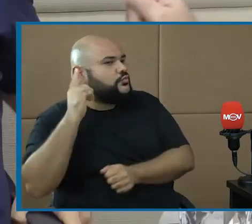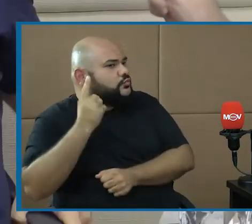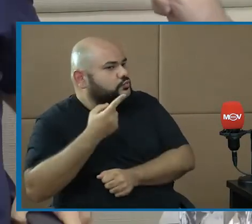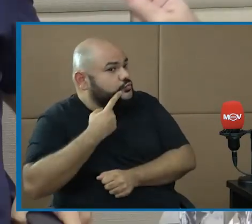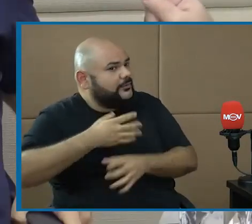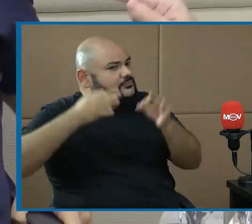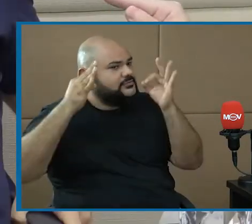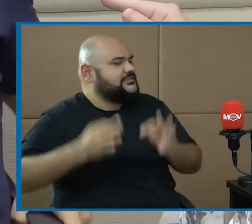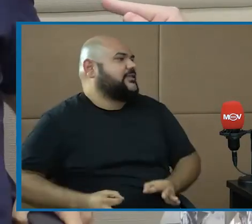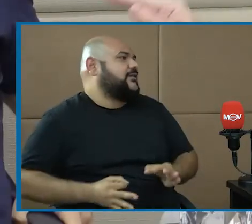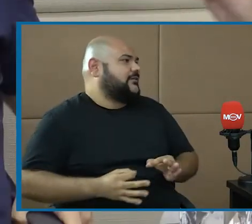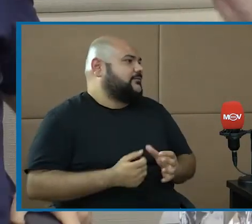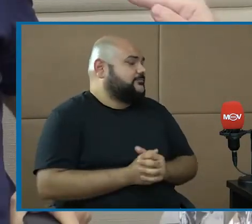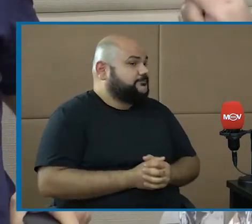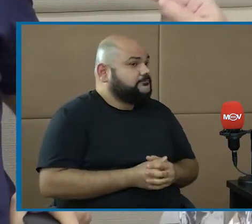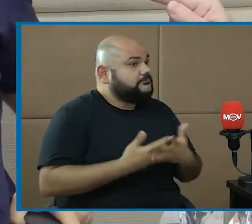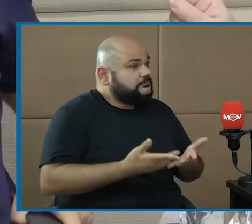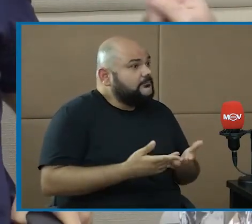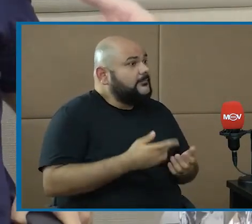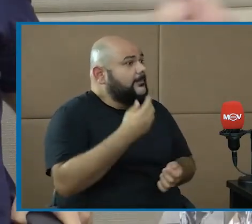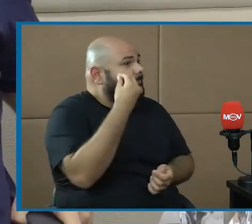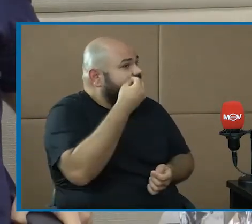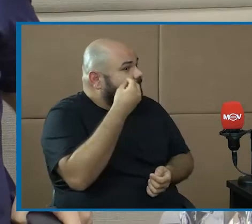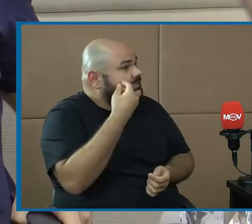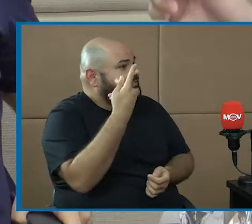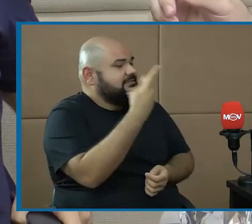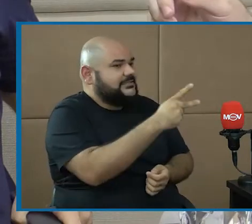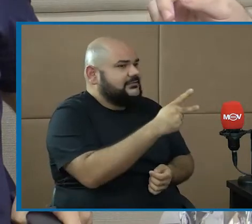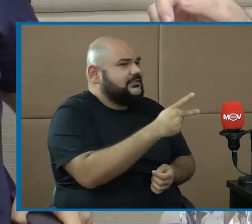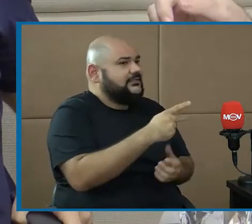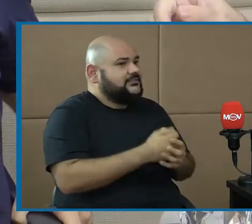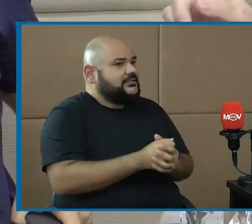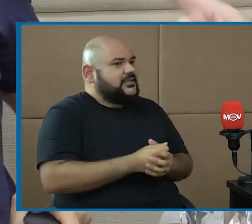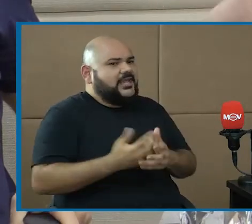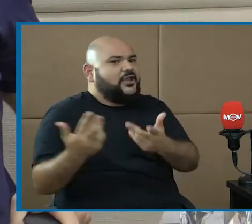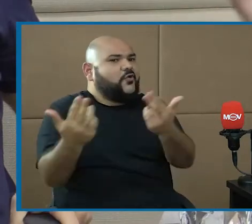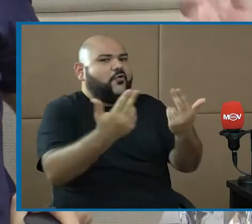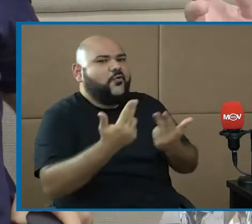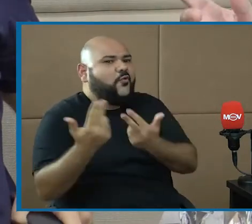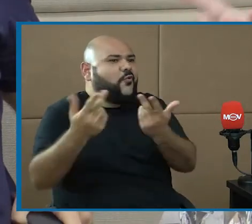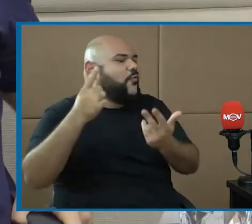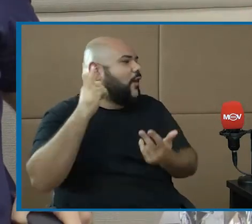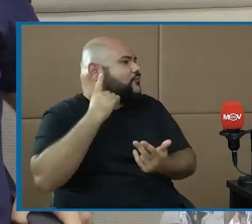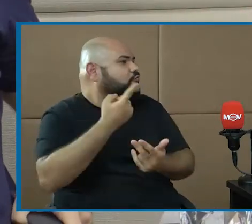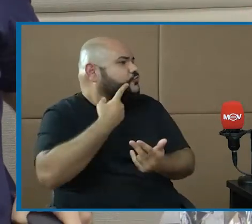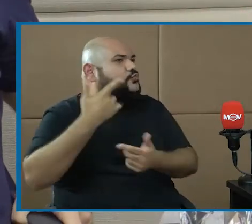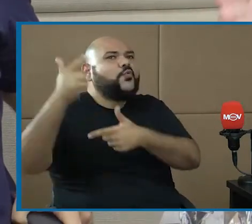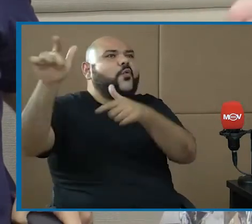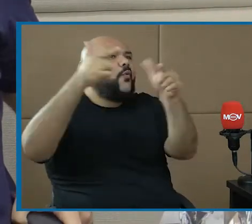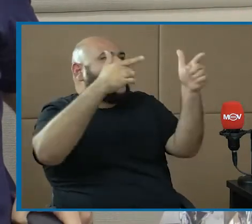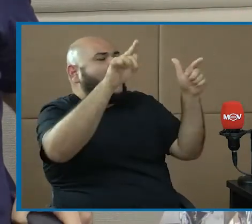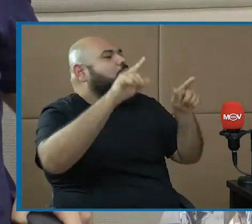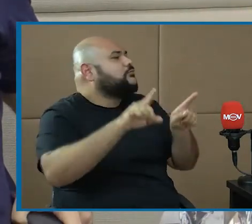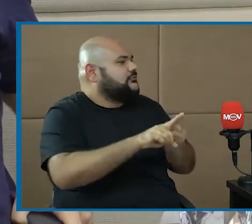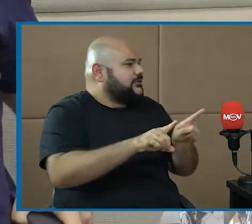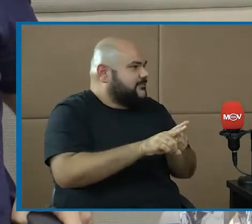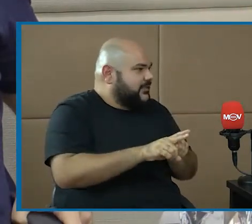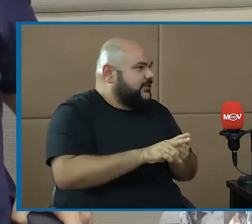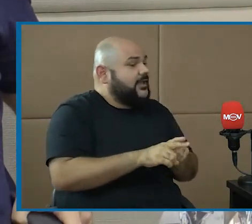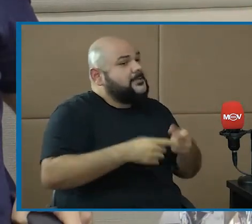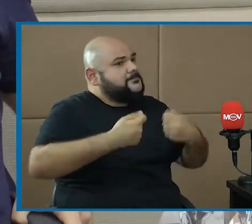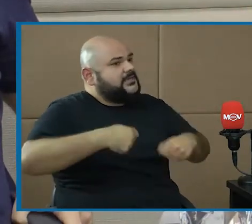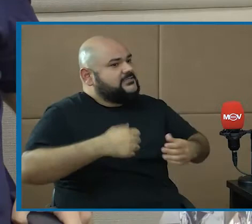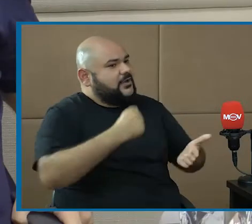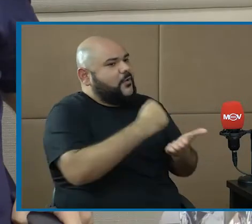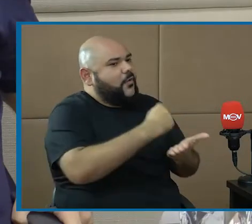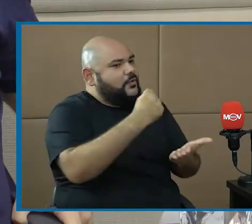Essa questão dele buscar autonomia é o que todos eles buscam. Entendeu? E para buscar isso, precisa ter a contratação do intérprete ou que